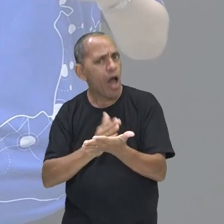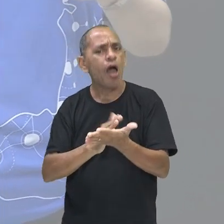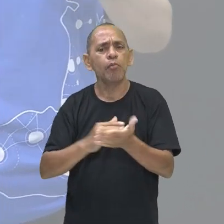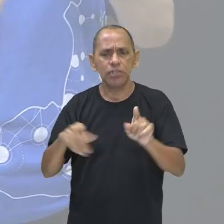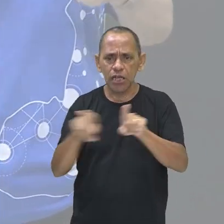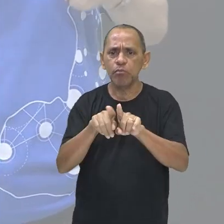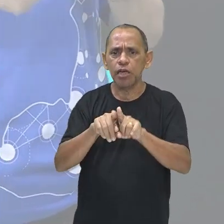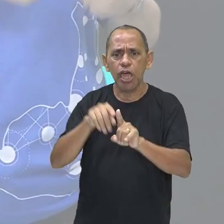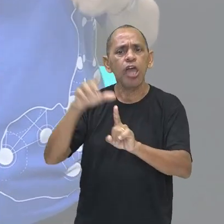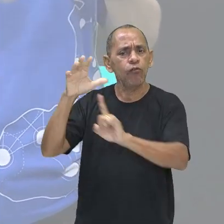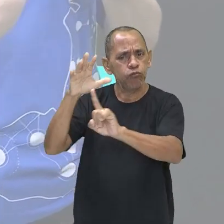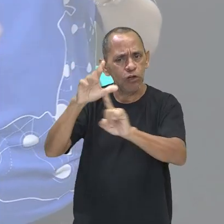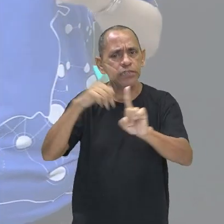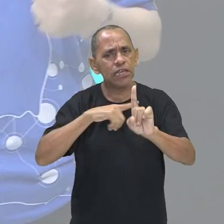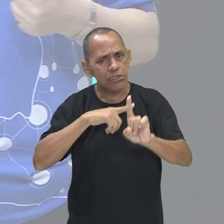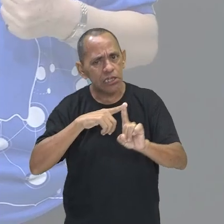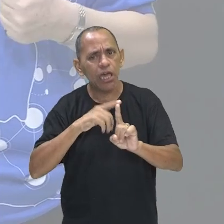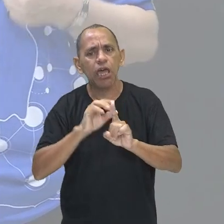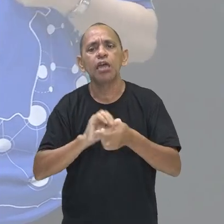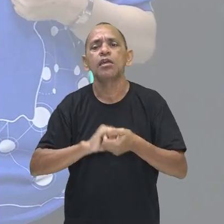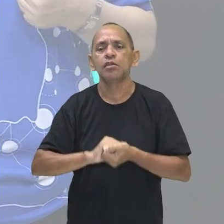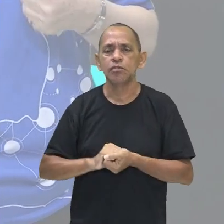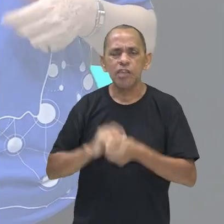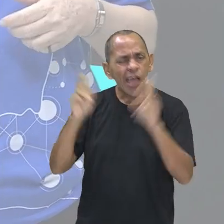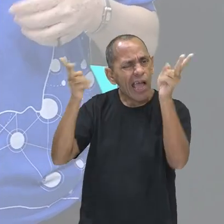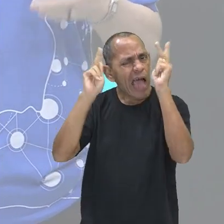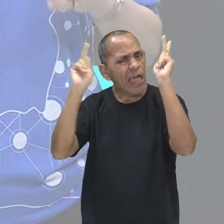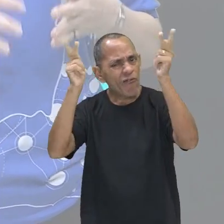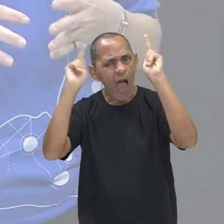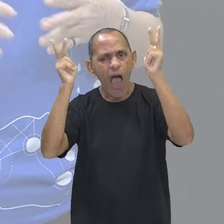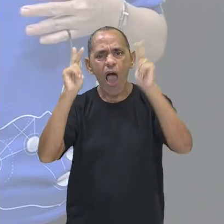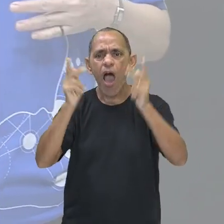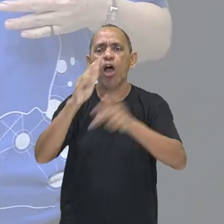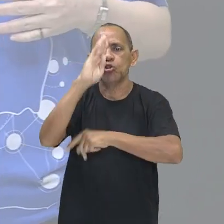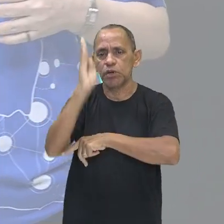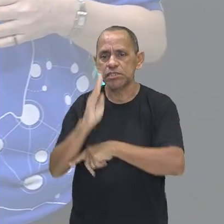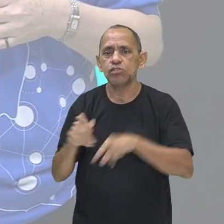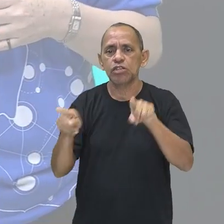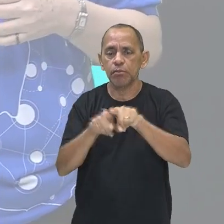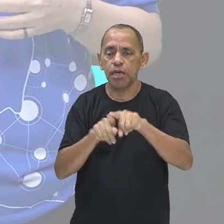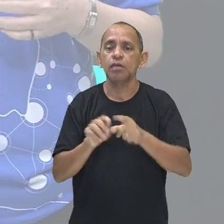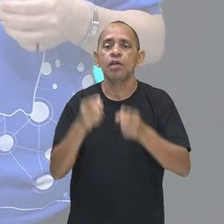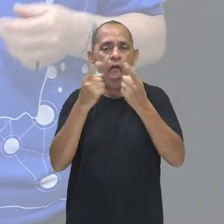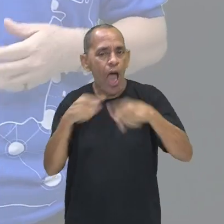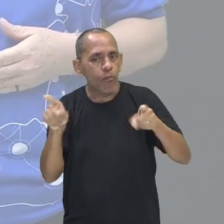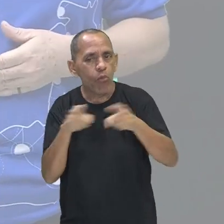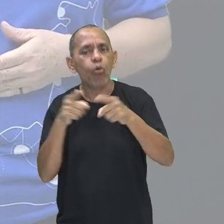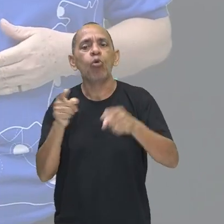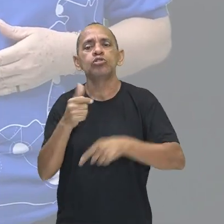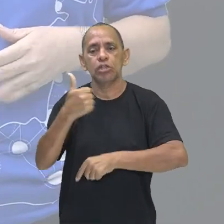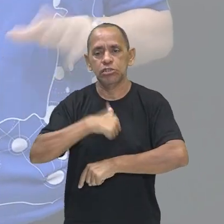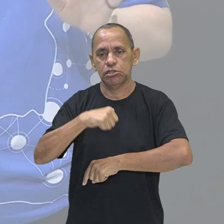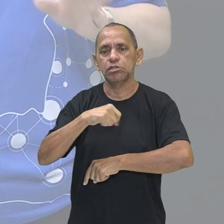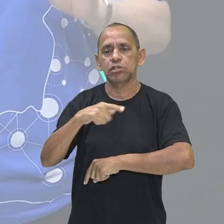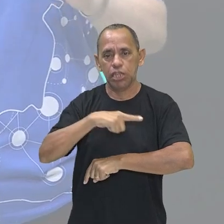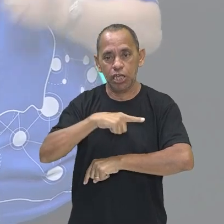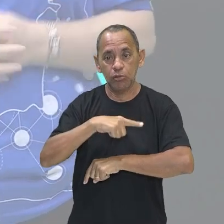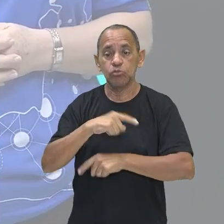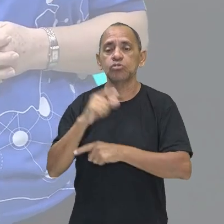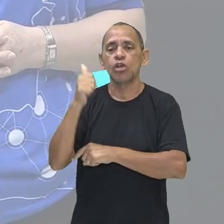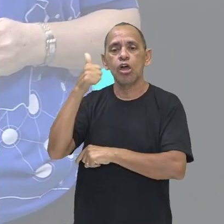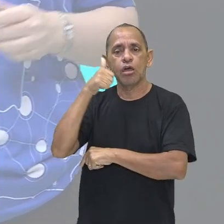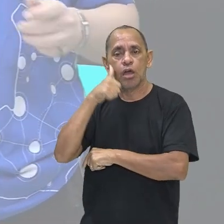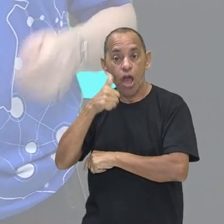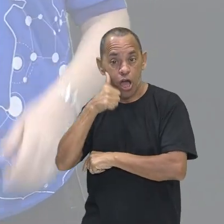samba, conhecido o Carnaval do Brasil, ok. E a música, nós teríamos a Garota de Ipanema.